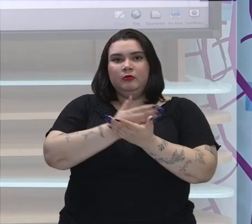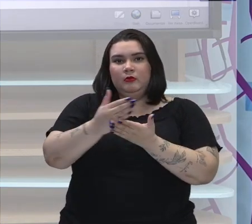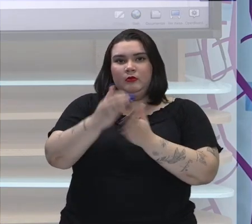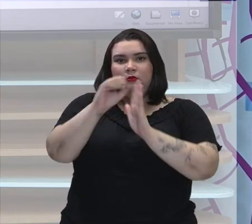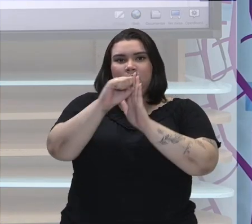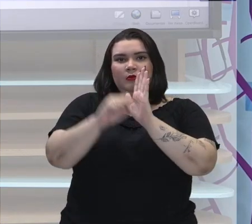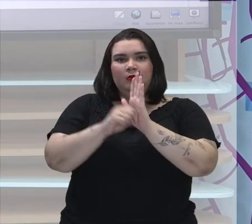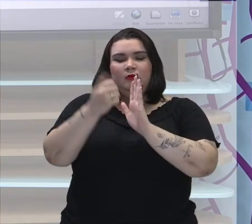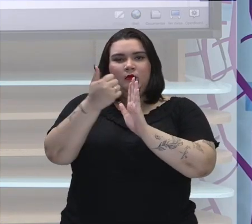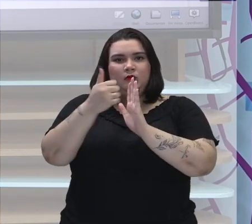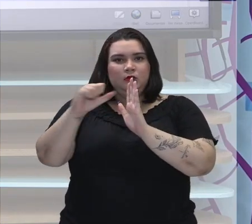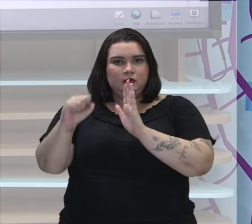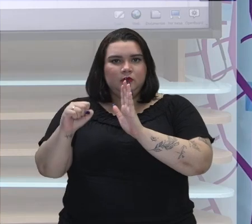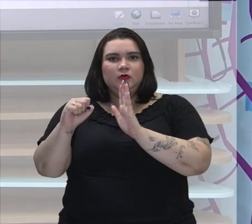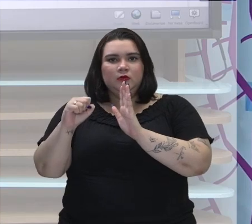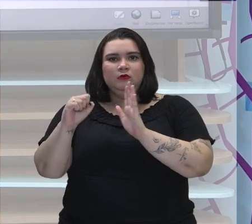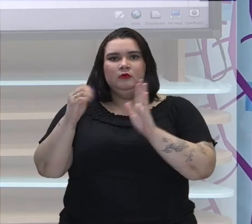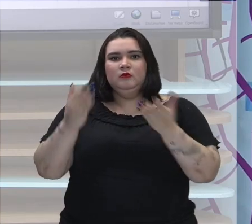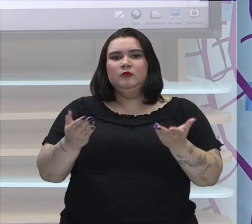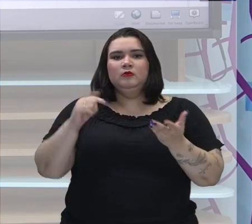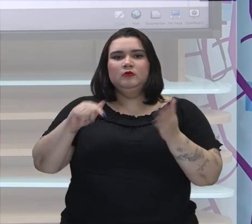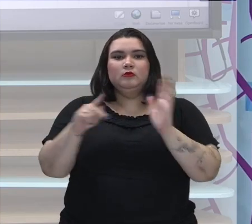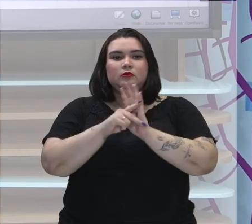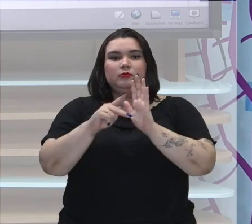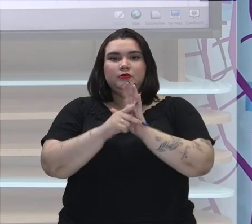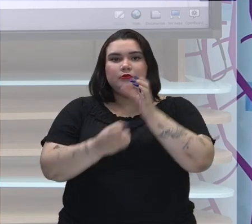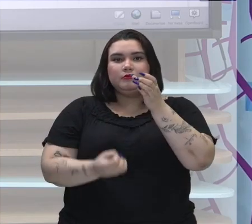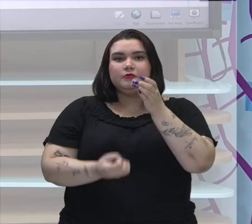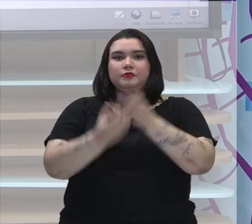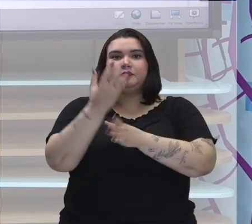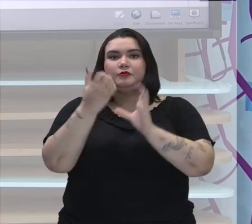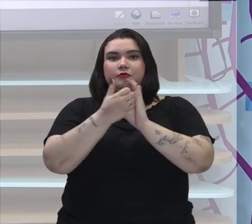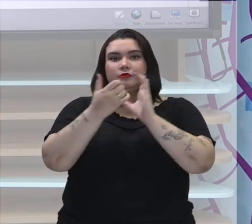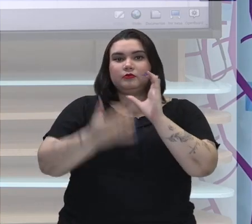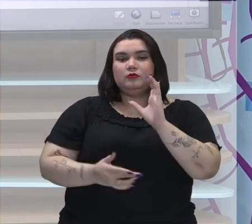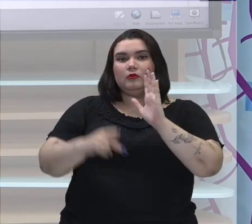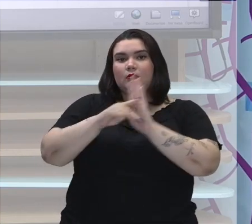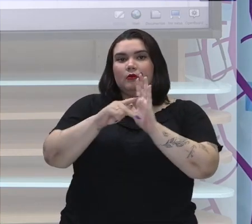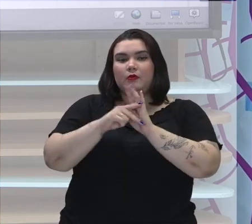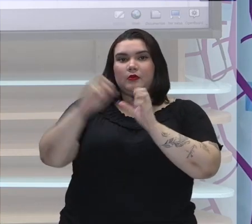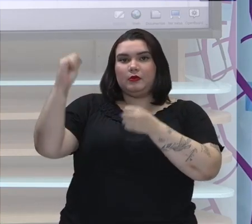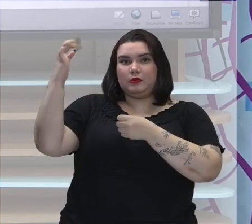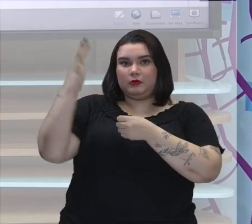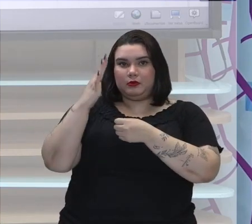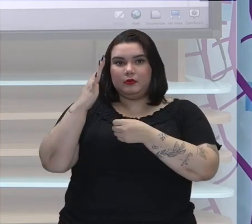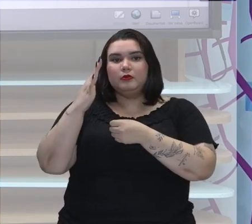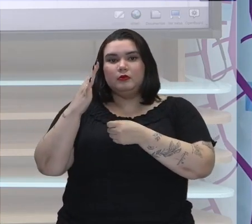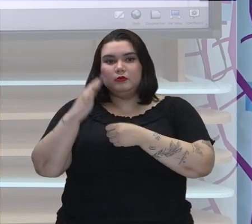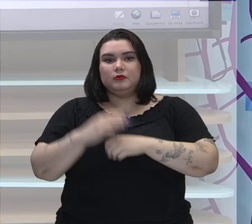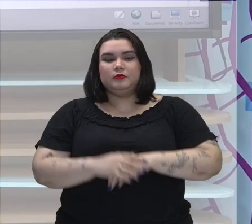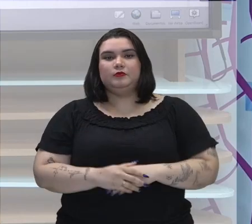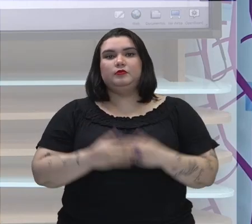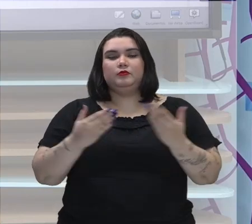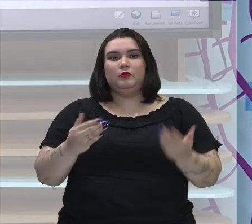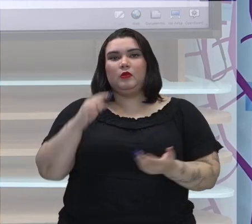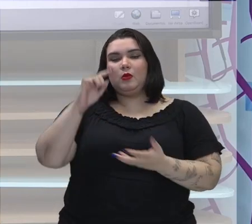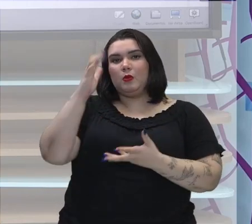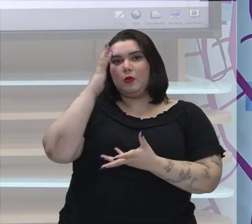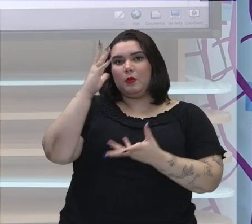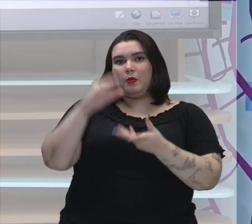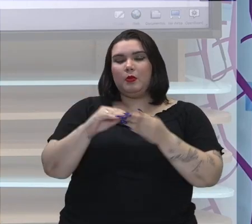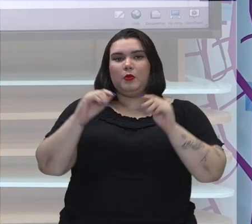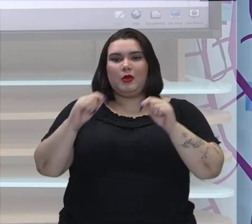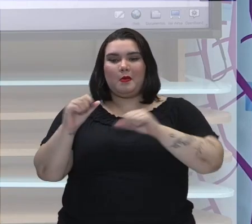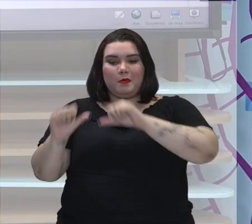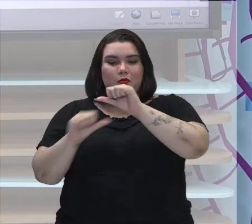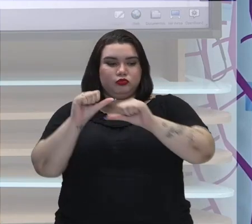da implementação dos ideais iluministas. Então, você, né, compreende que essas